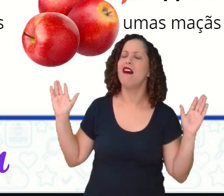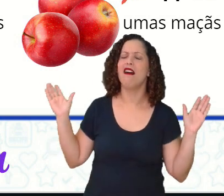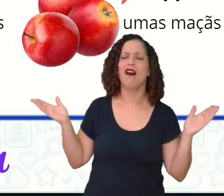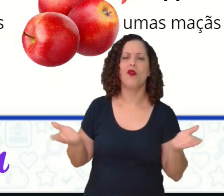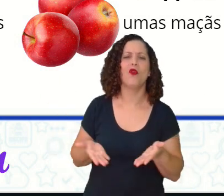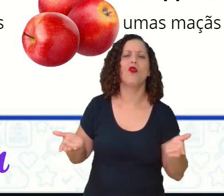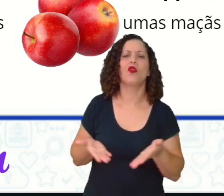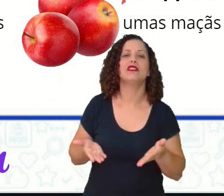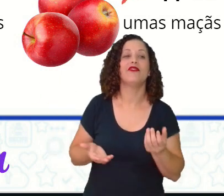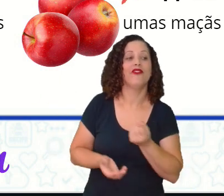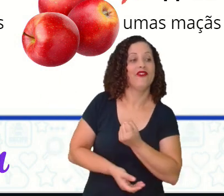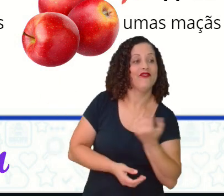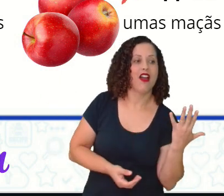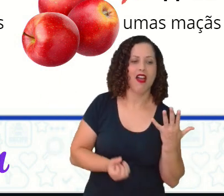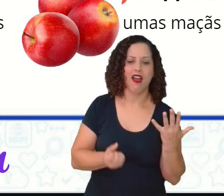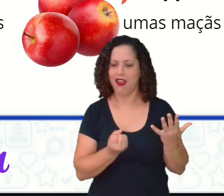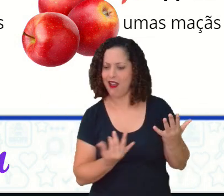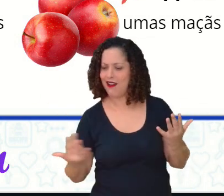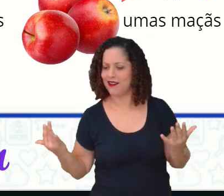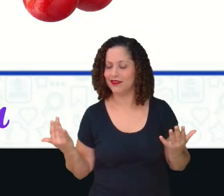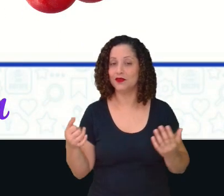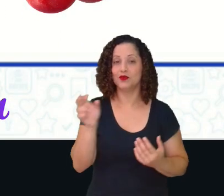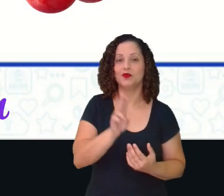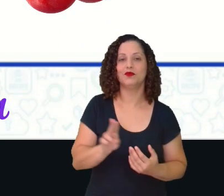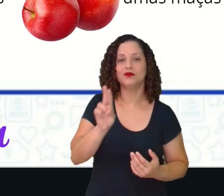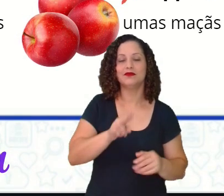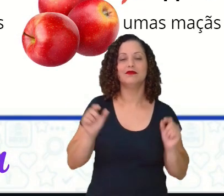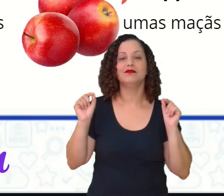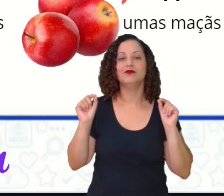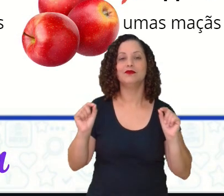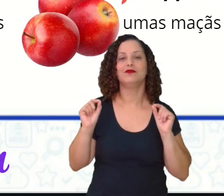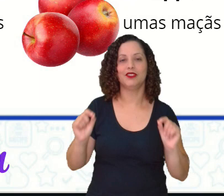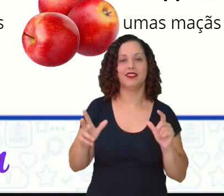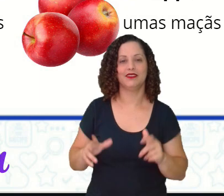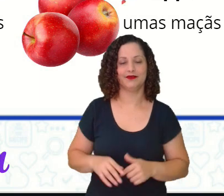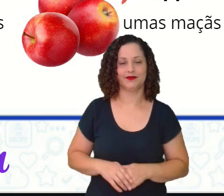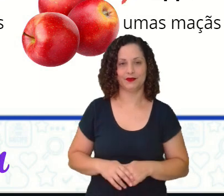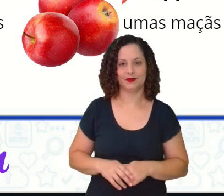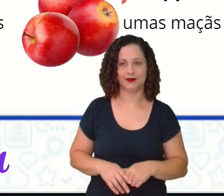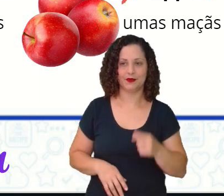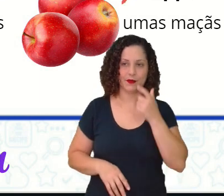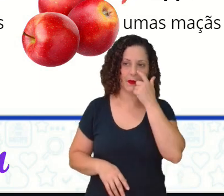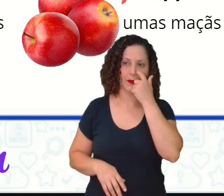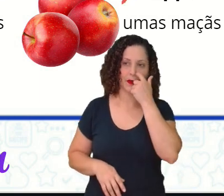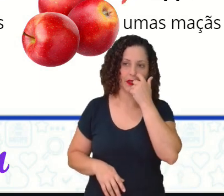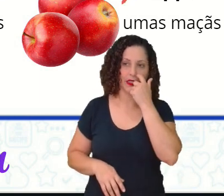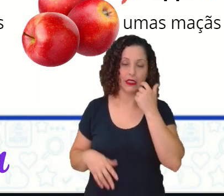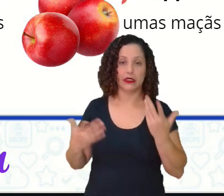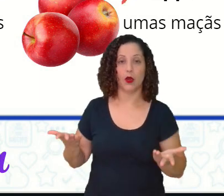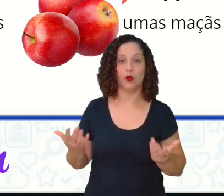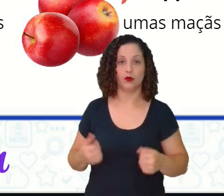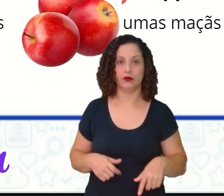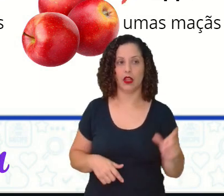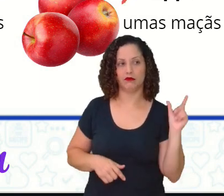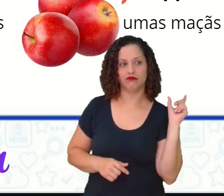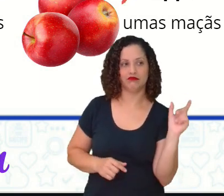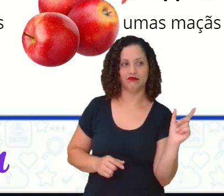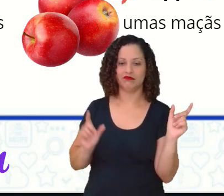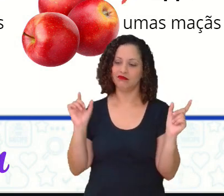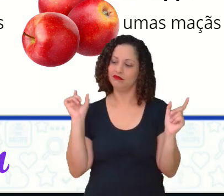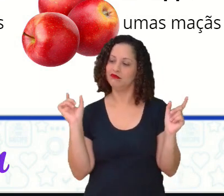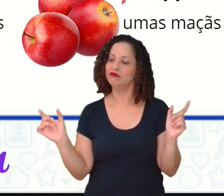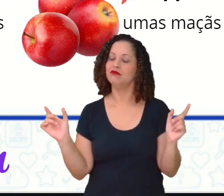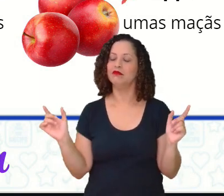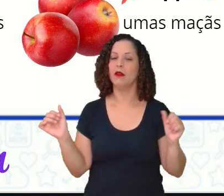no plural, o que a gente usa? Vamos lá. No plural, a gente troca o artigo pelo some,